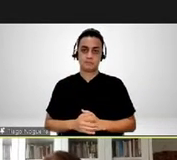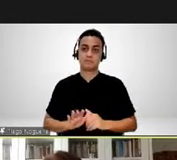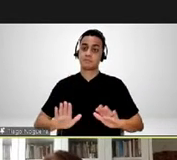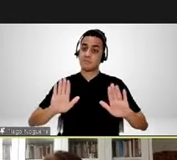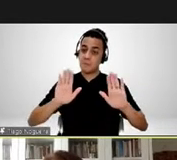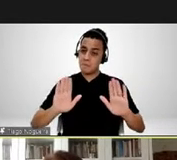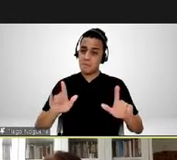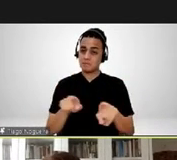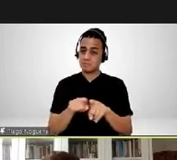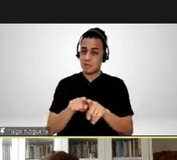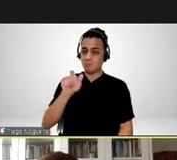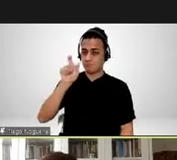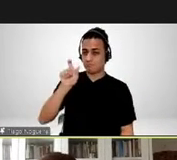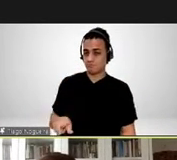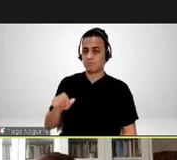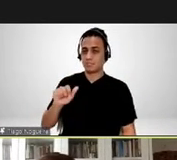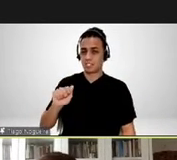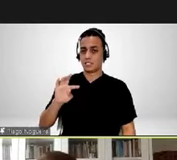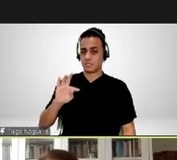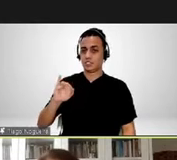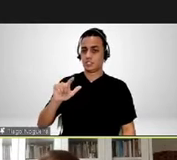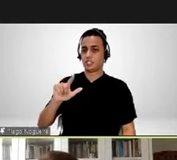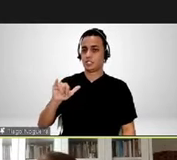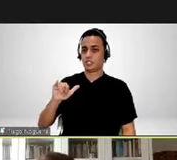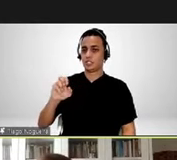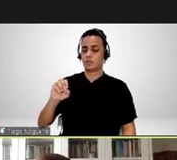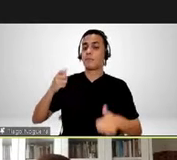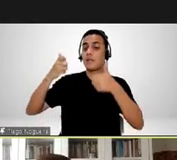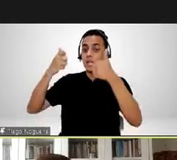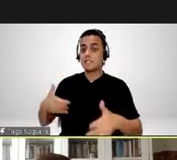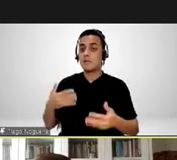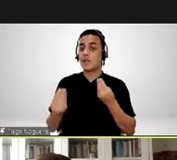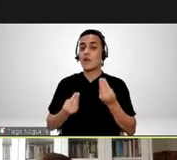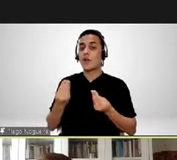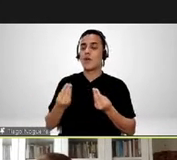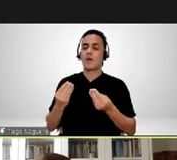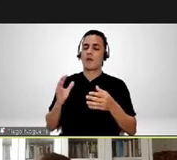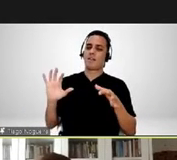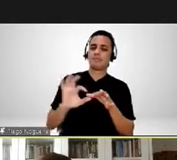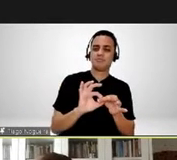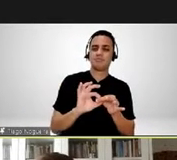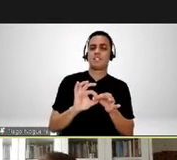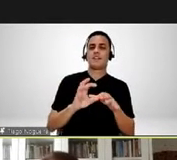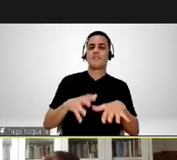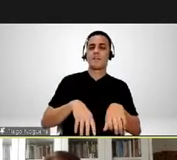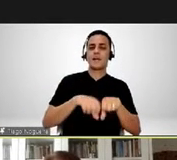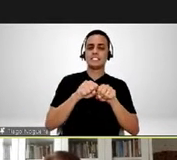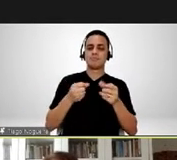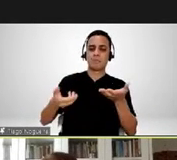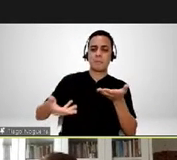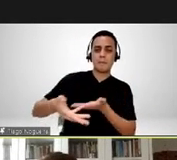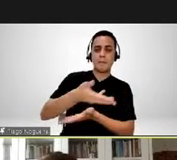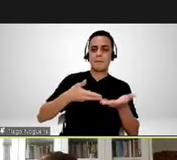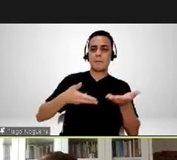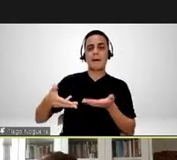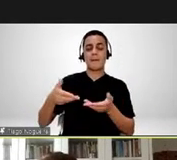o Atílio também fala da relação formativa entre a galeria e o CAR, bem como o intercâmbio